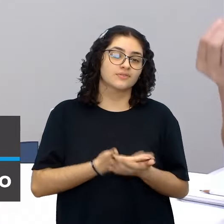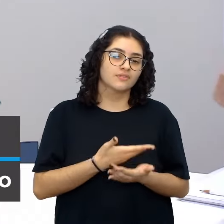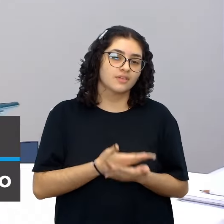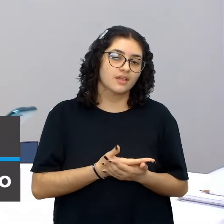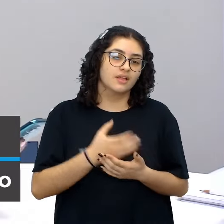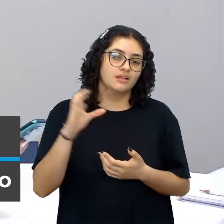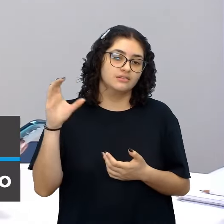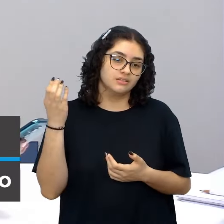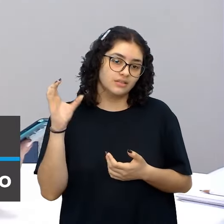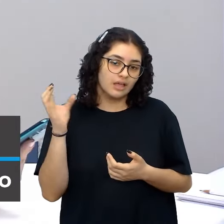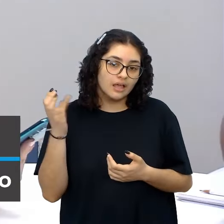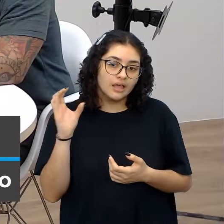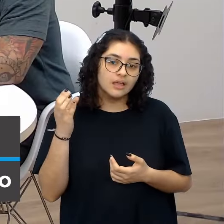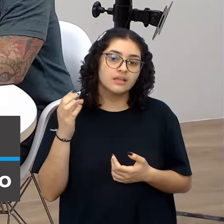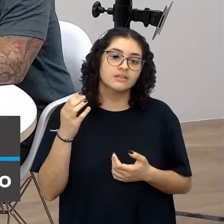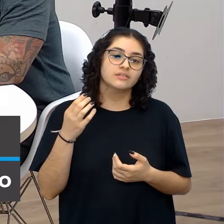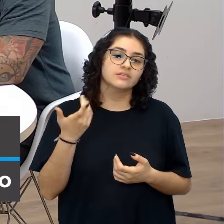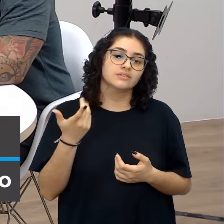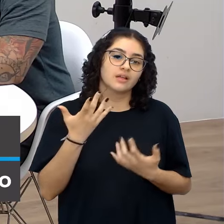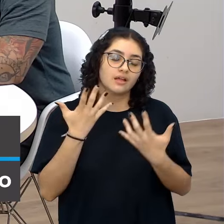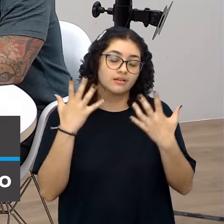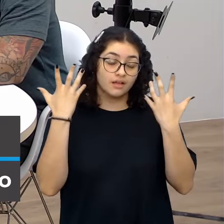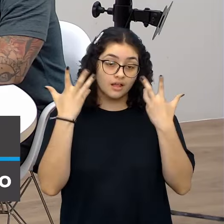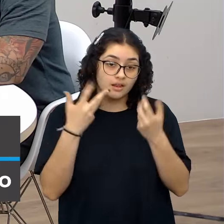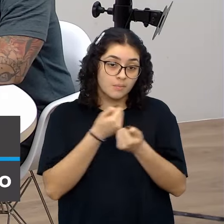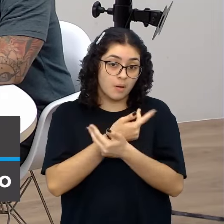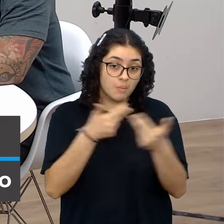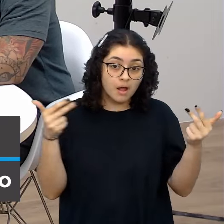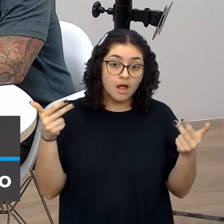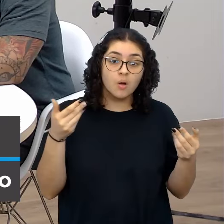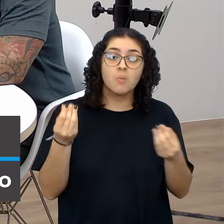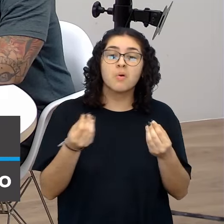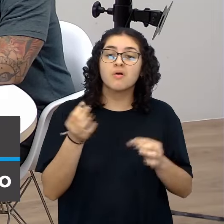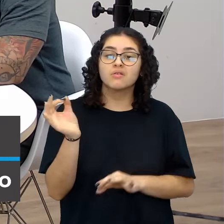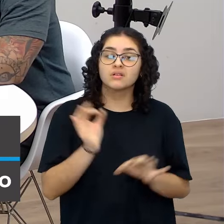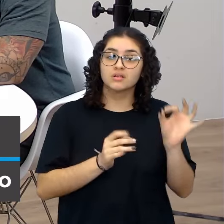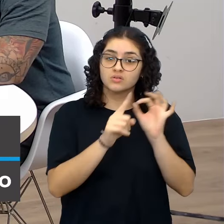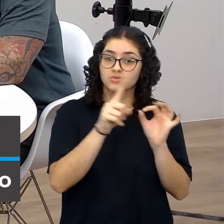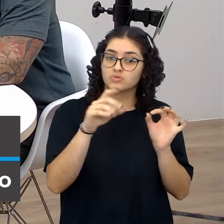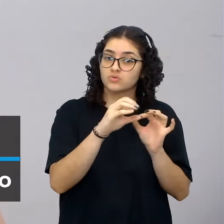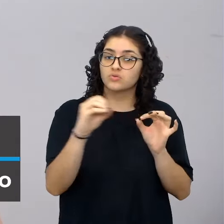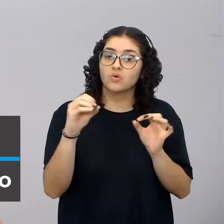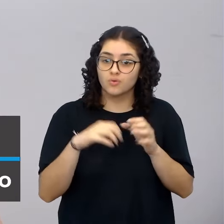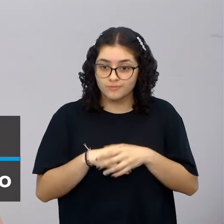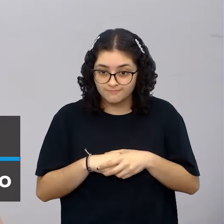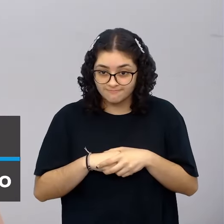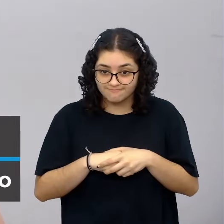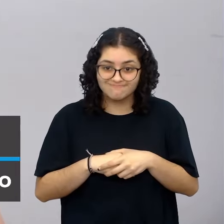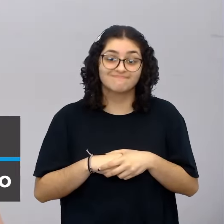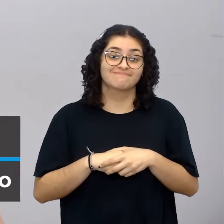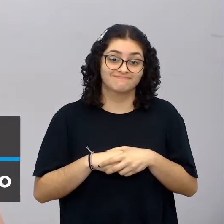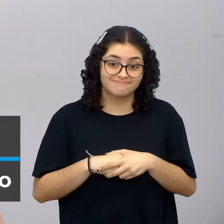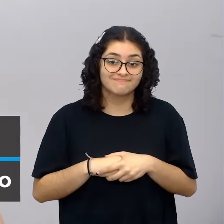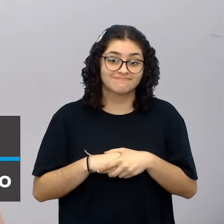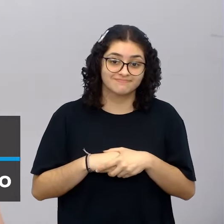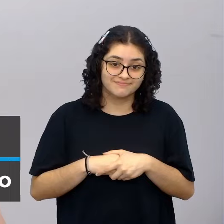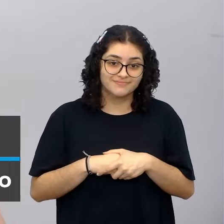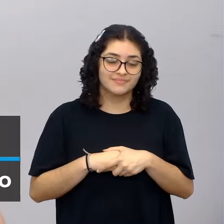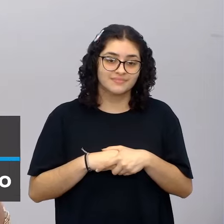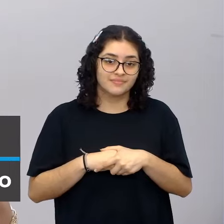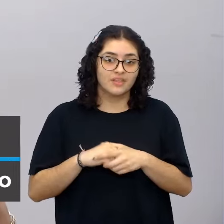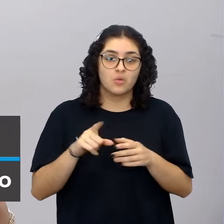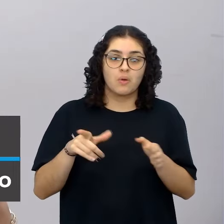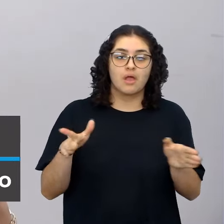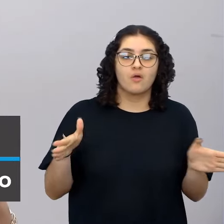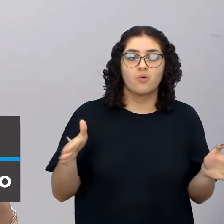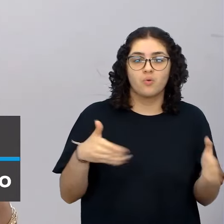trabalhar a questão dos animais, por que não construir um zoológico? E aí, o professor agir sobre isso, né? Tanto que ele não é fechado, ele não é